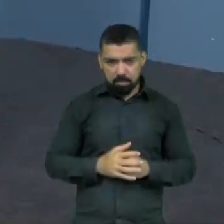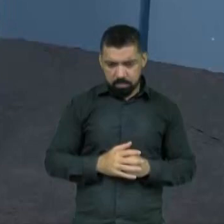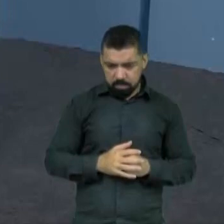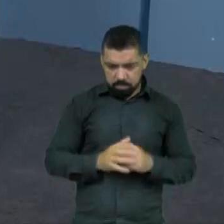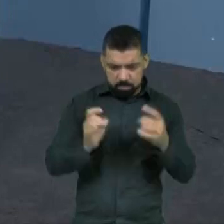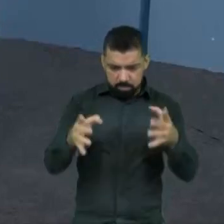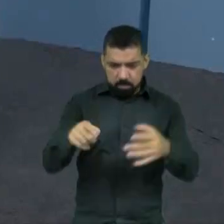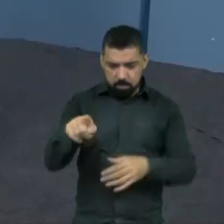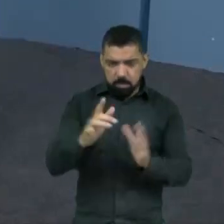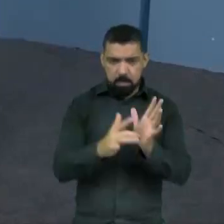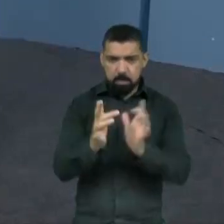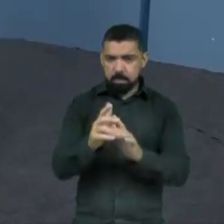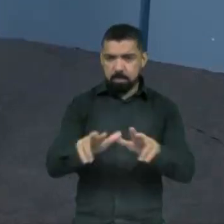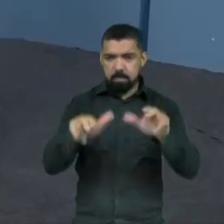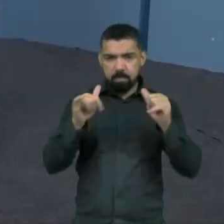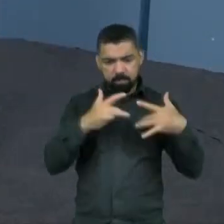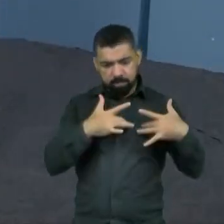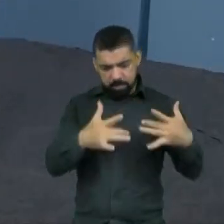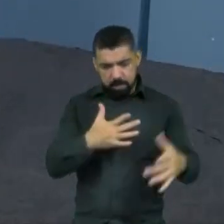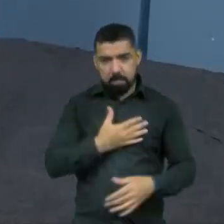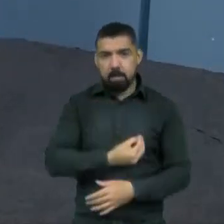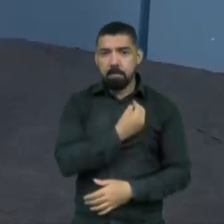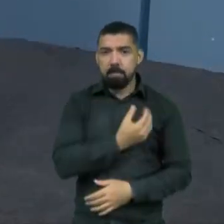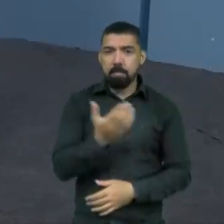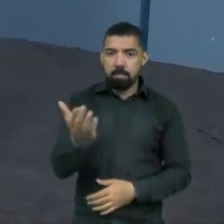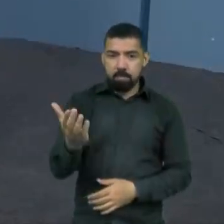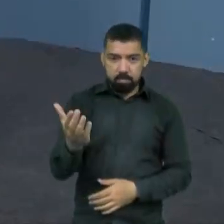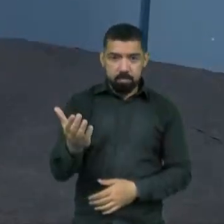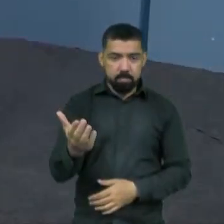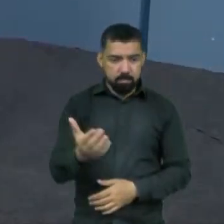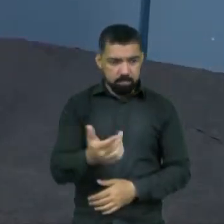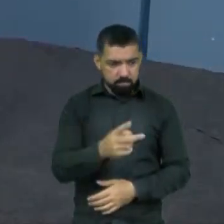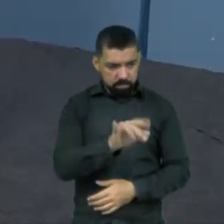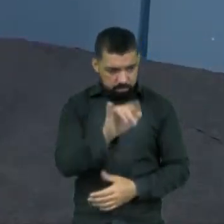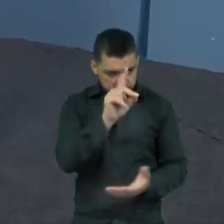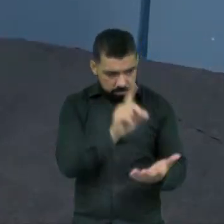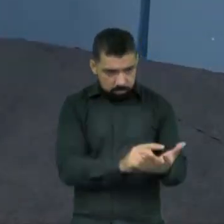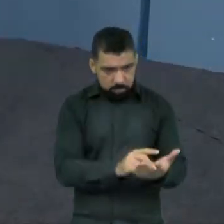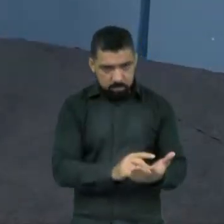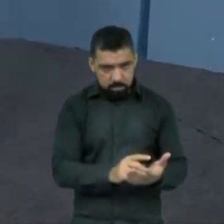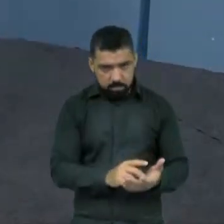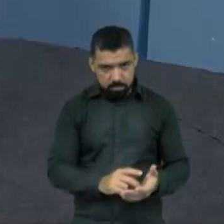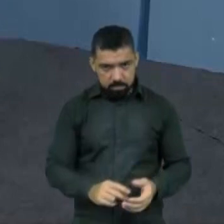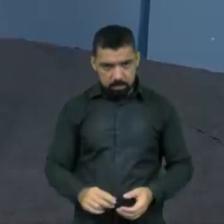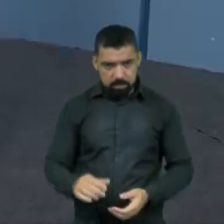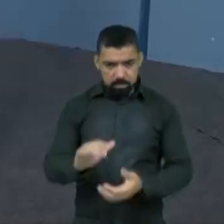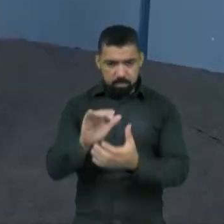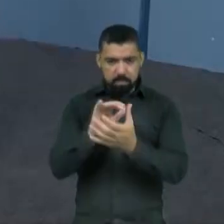abandonarei. Dedicarei a minha vida a ti. Vai mesmo? Eu vou sim.